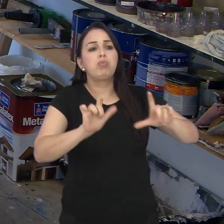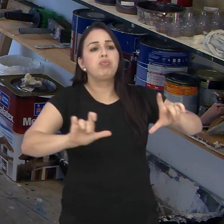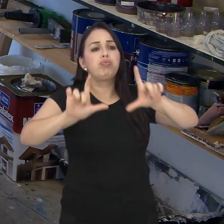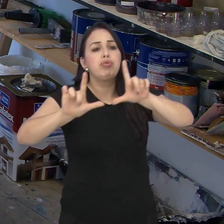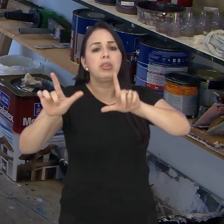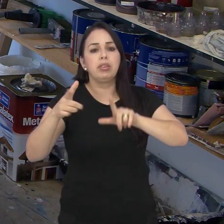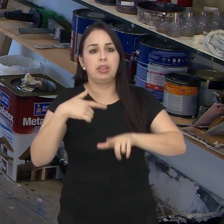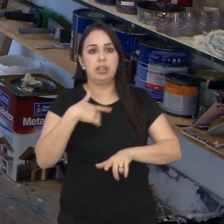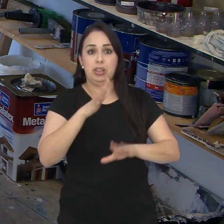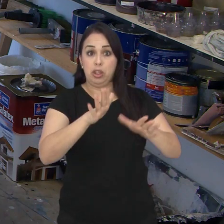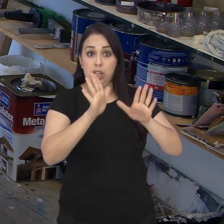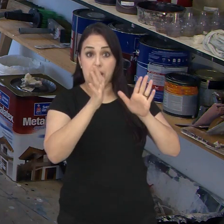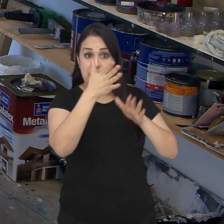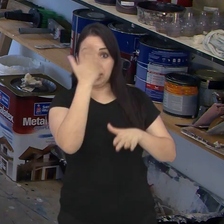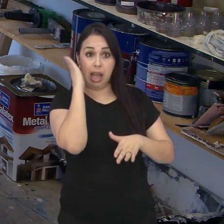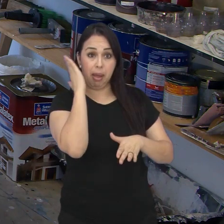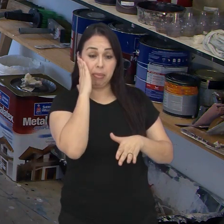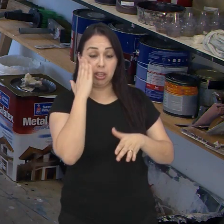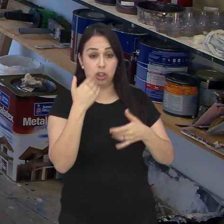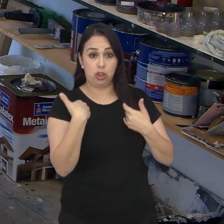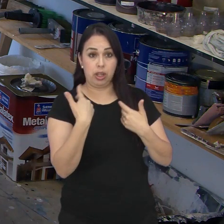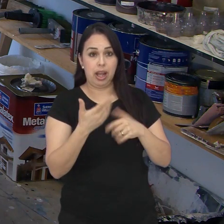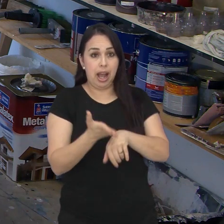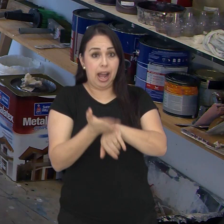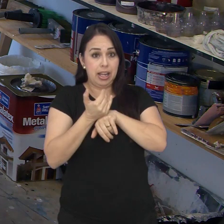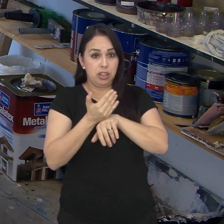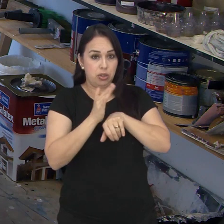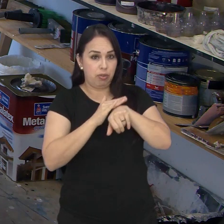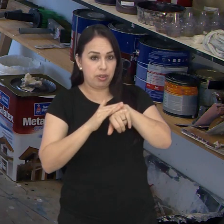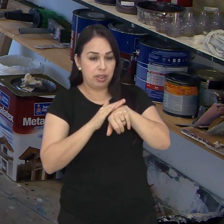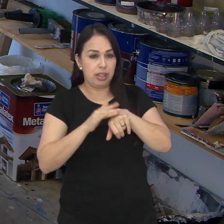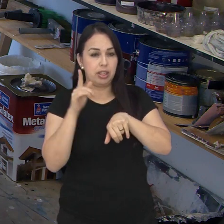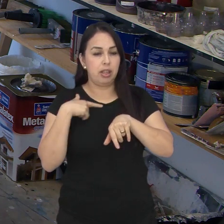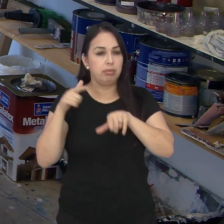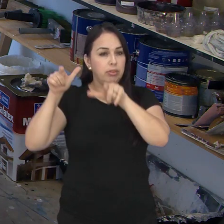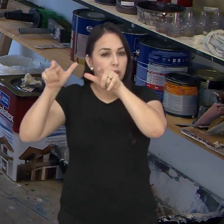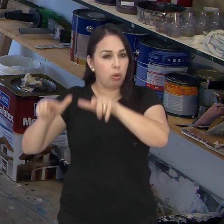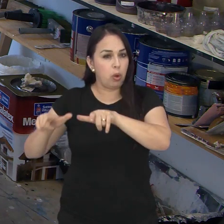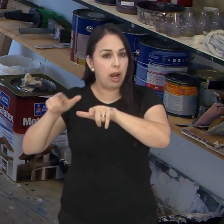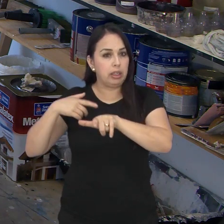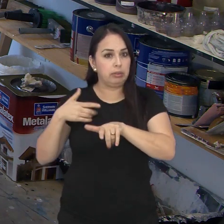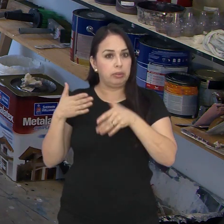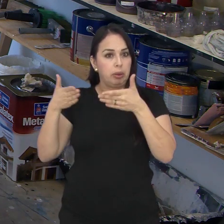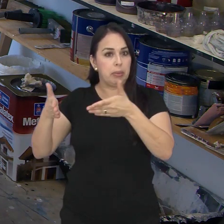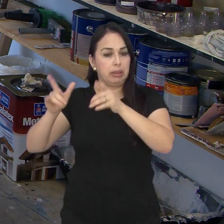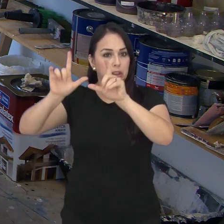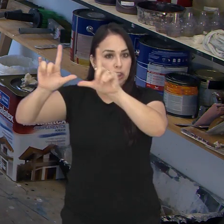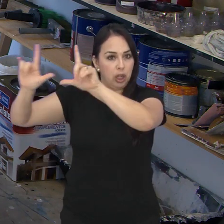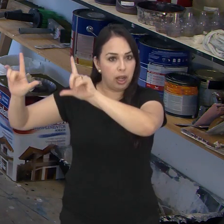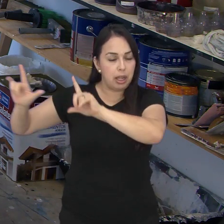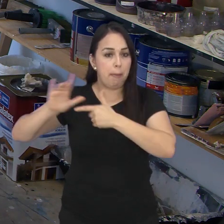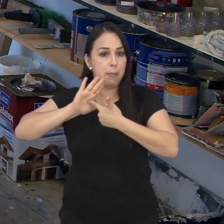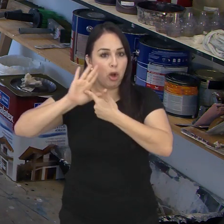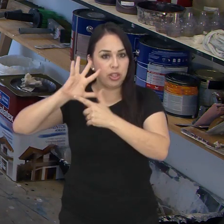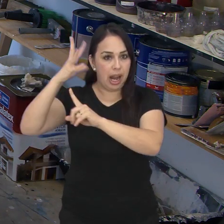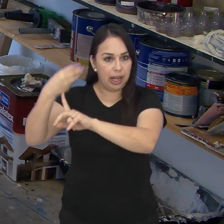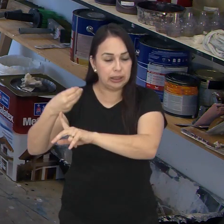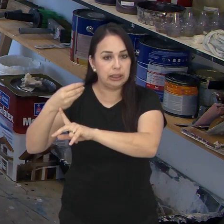Né? Acho que a Cidinha já sabe, que a gente já falou sobre isso. Eu fiz um programa na Galeria Poente, uma galeria de arte aqui em São